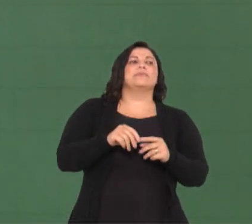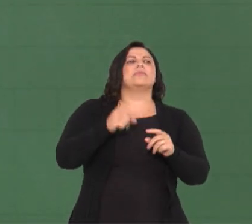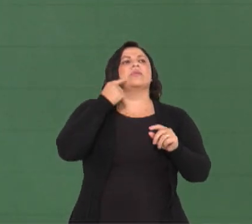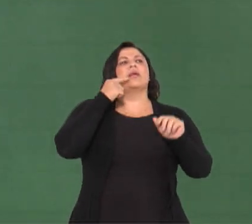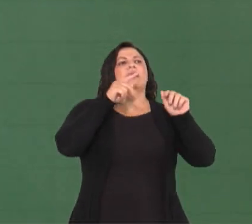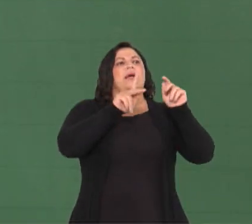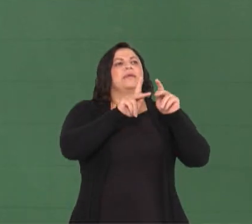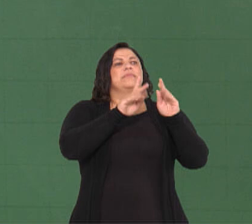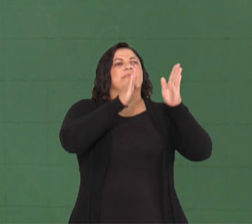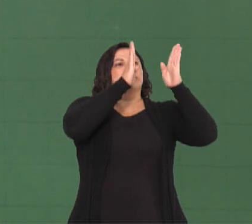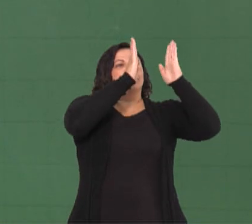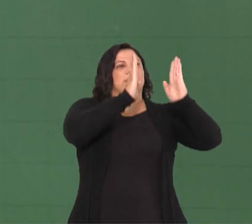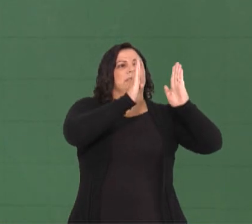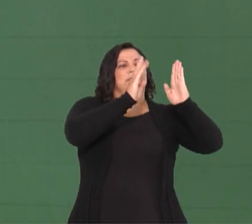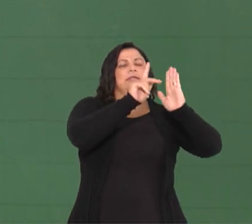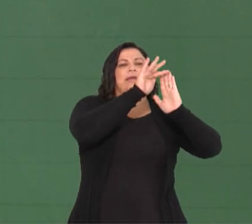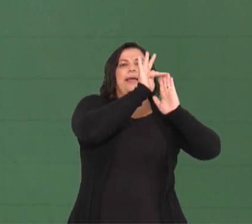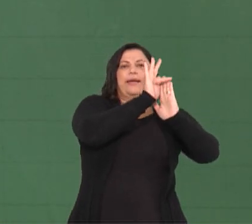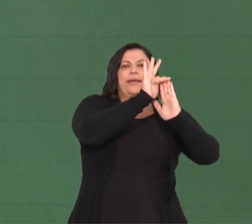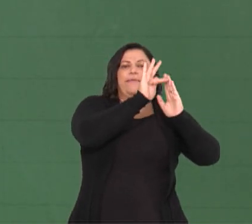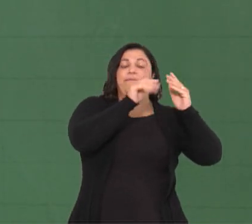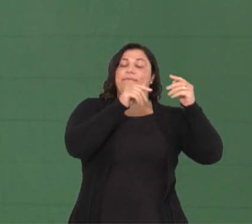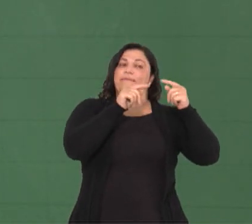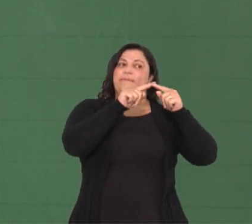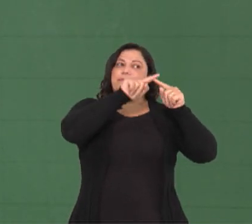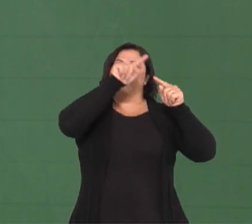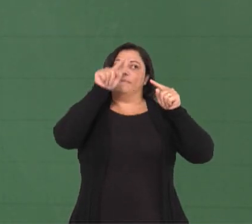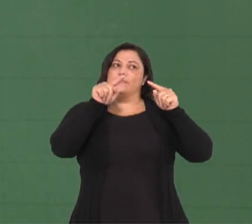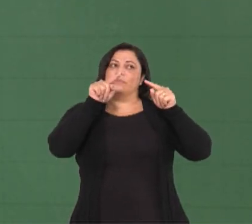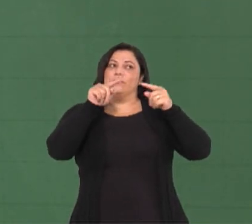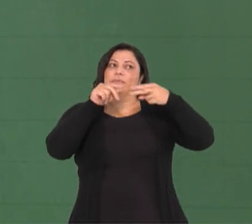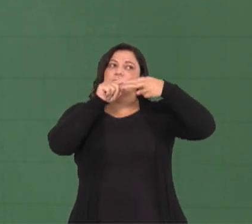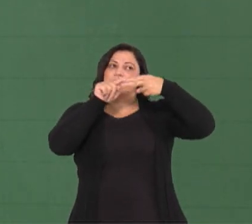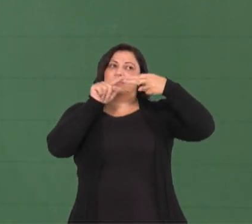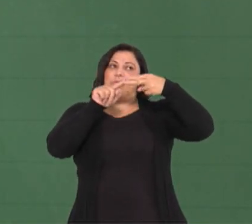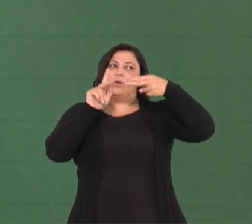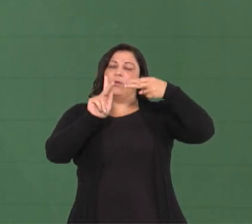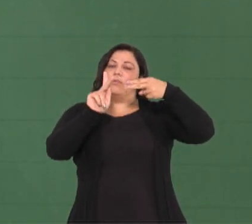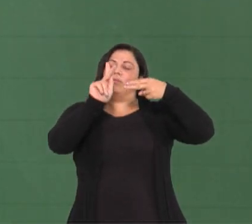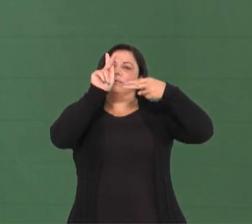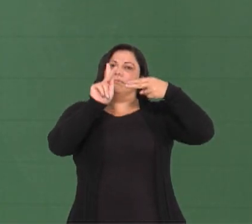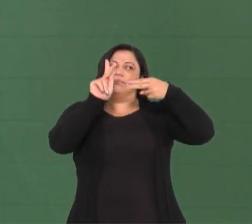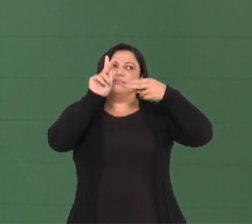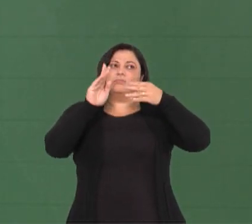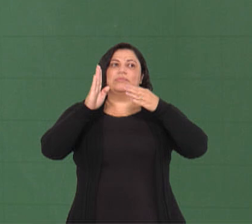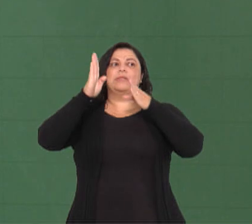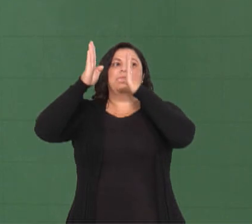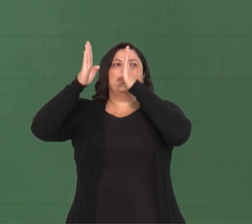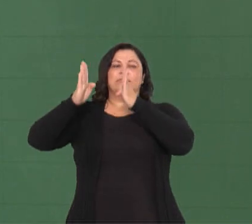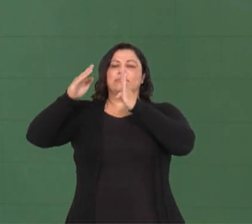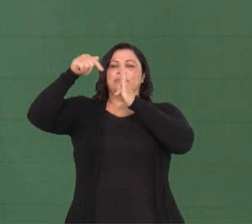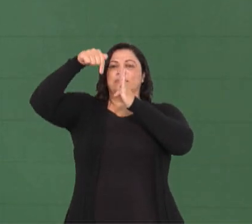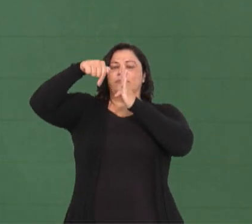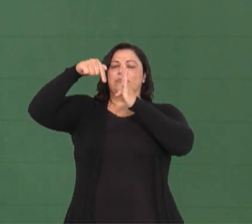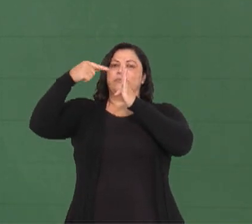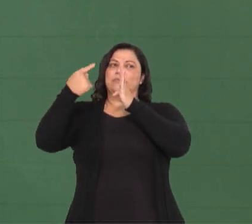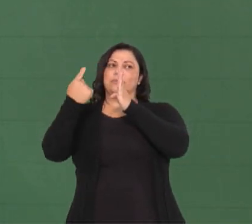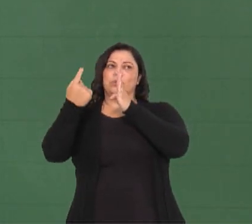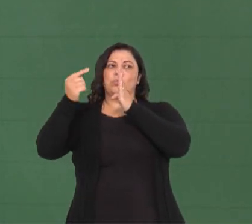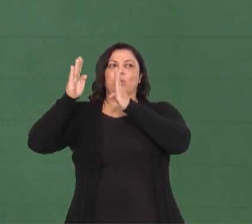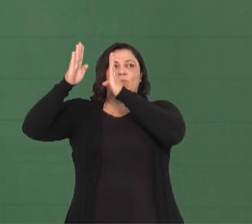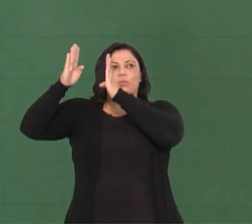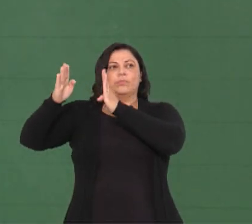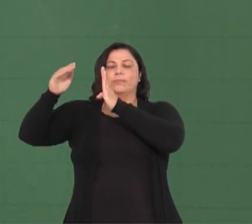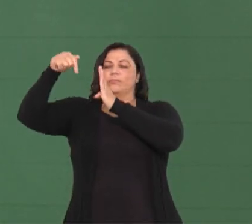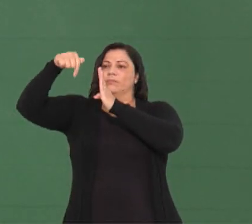pela distância elevada ao quadrado entre as duas cargas. Vamos supor que nesse primeiro passo, antes de a gente fazer